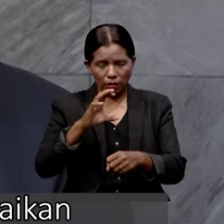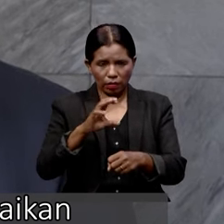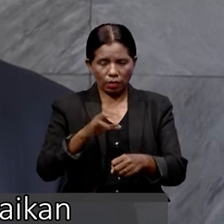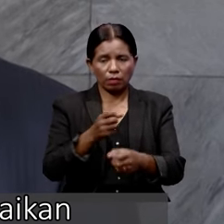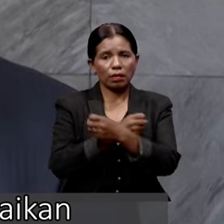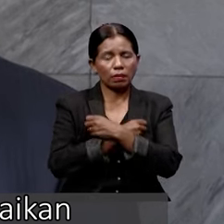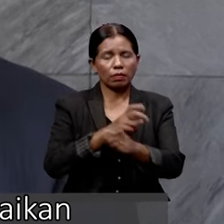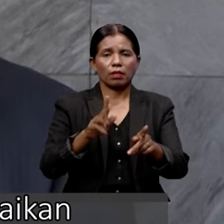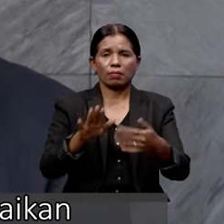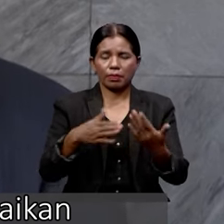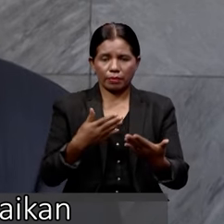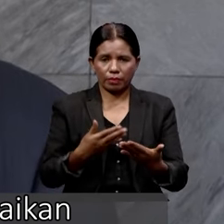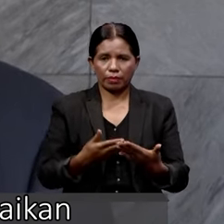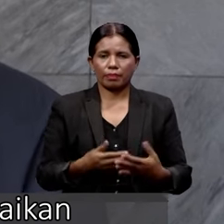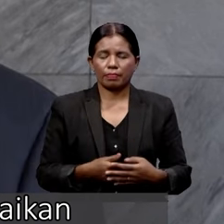reduz dia,